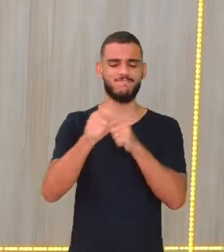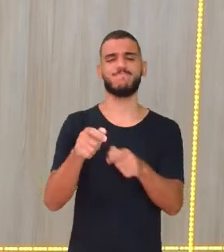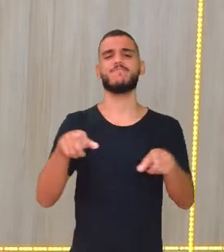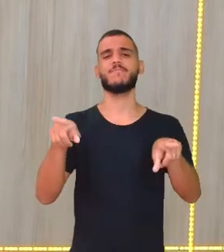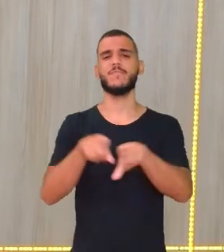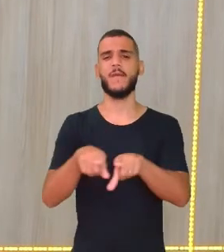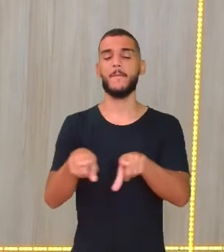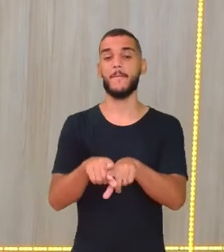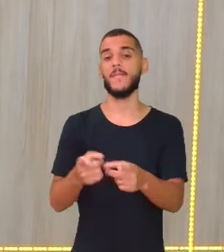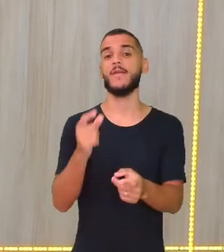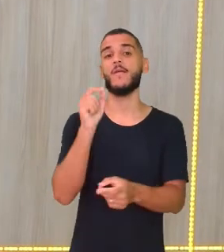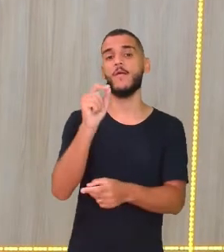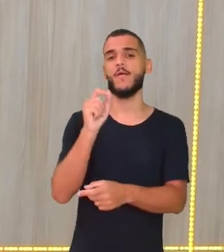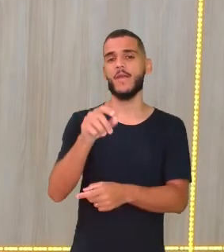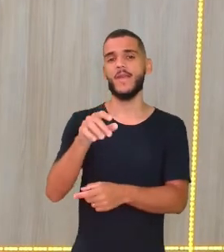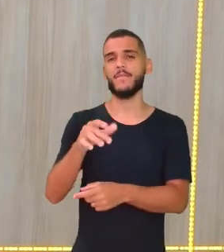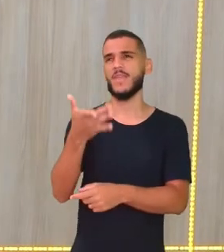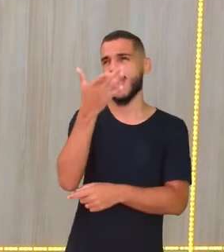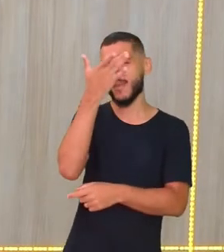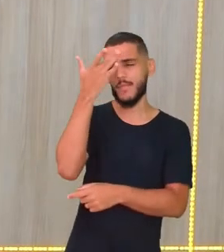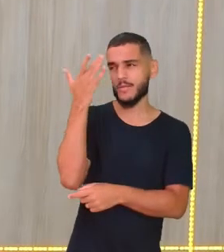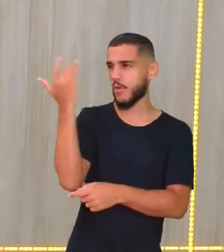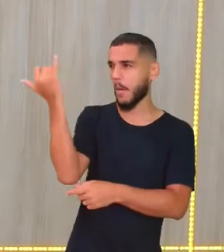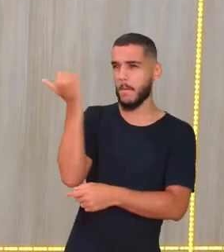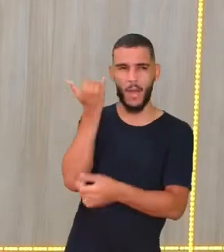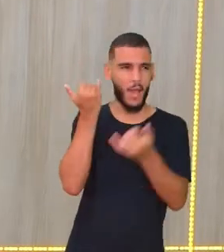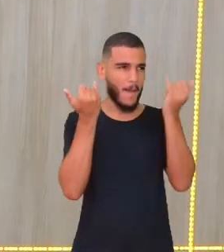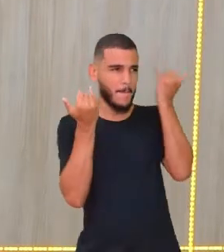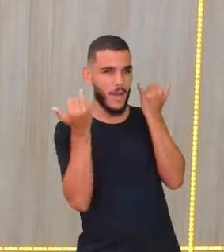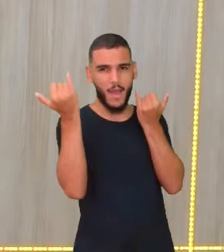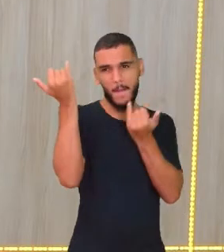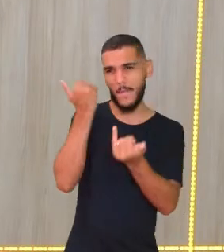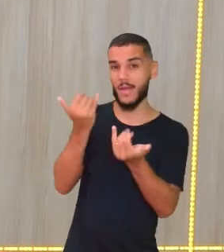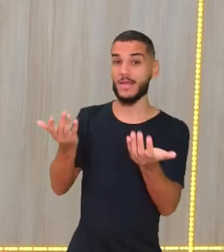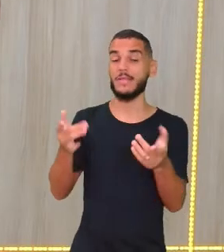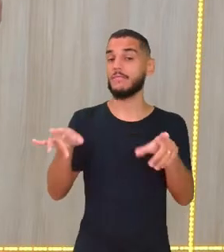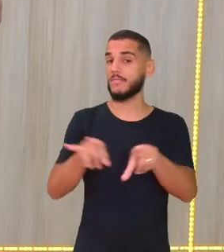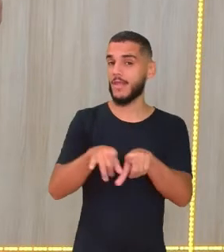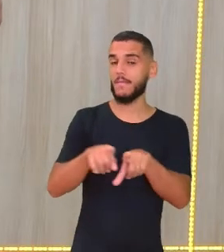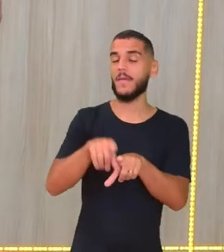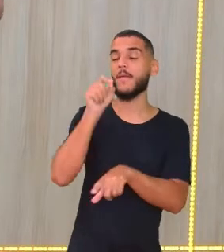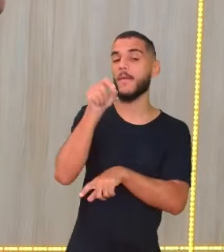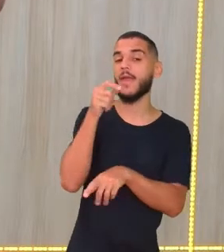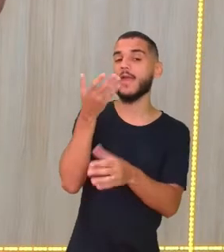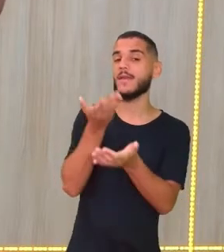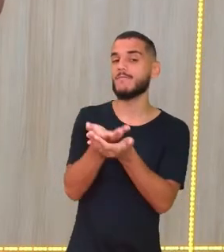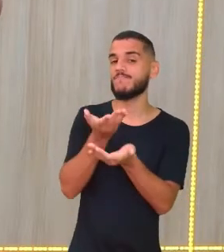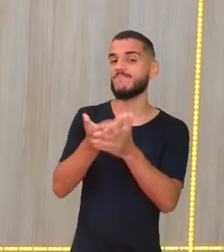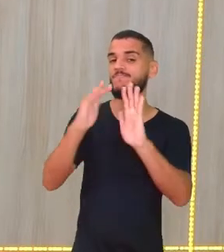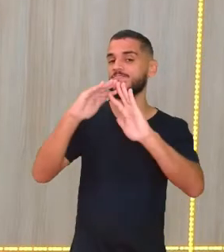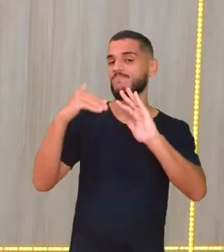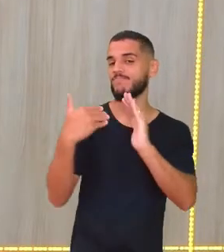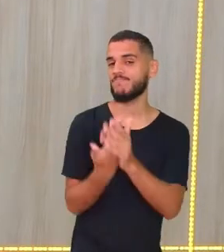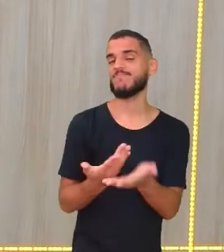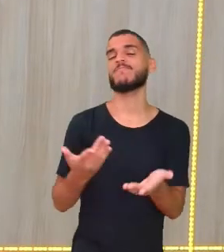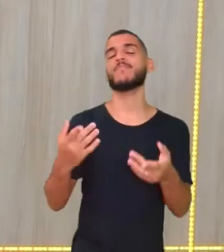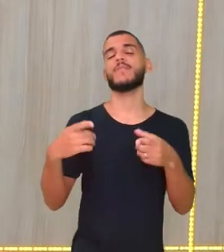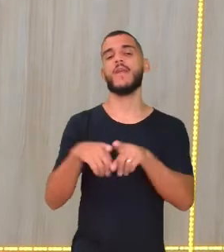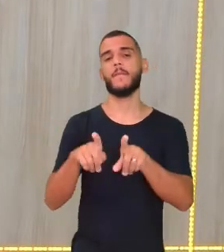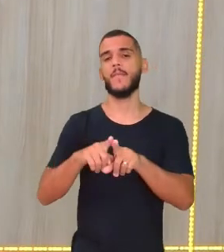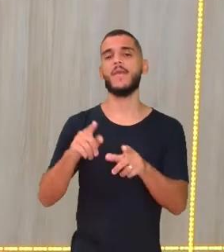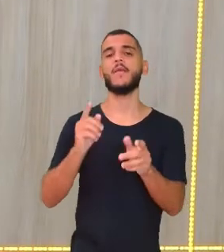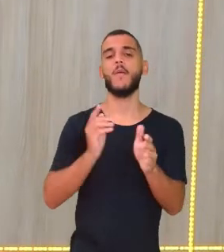vocês escutam as pessoas falando e vocês também estudam em sala de aula, né? Todo esse processo de mudança da